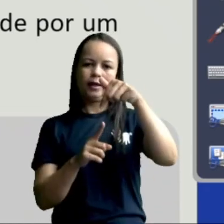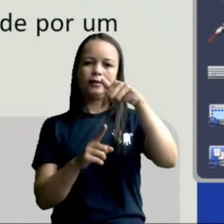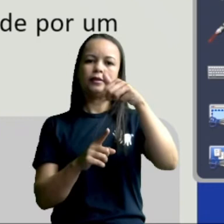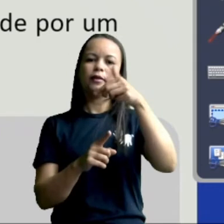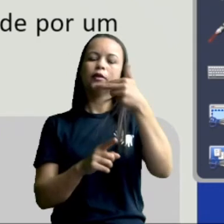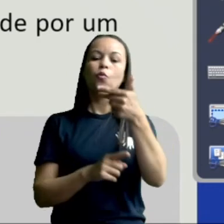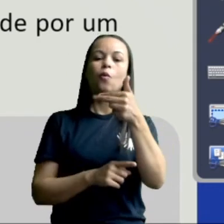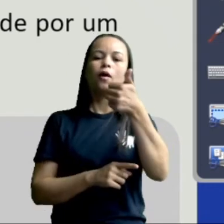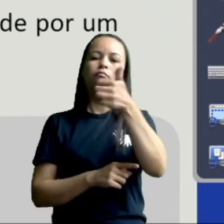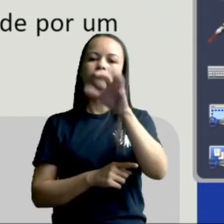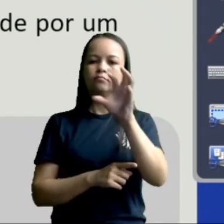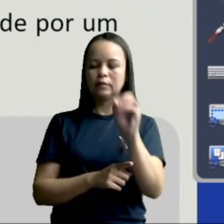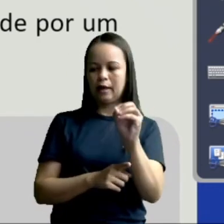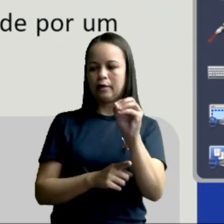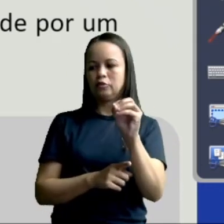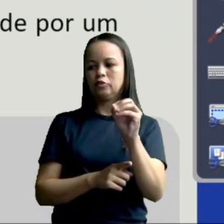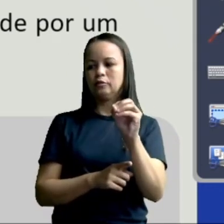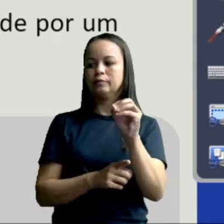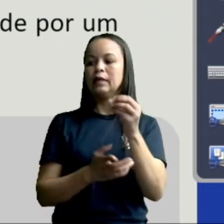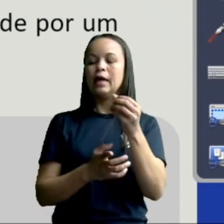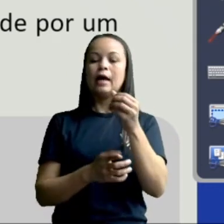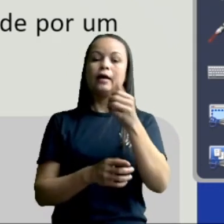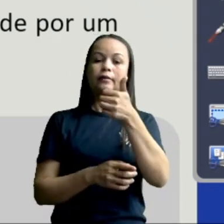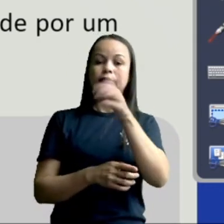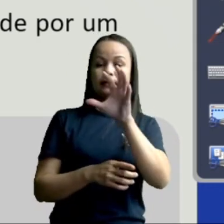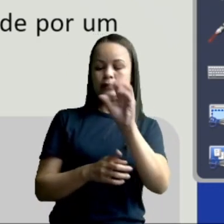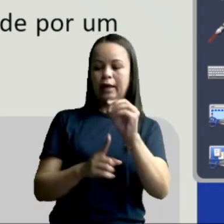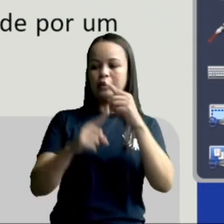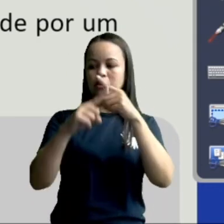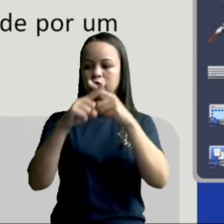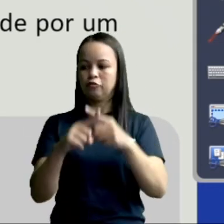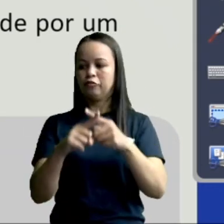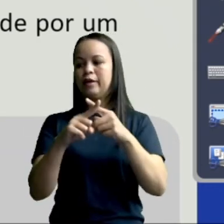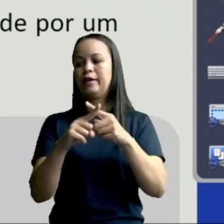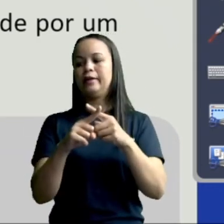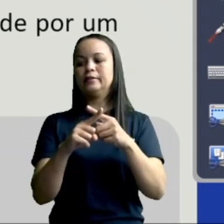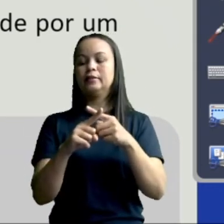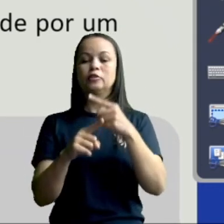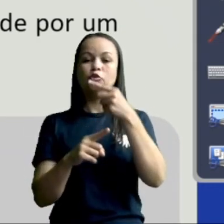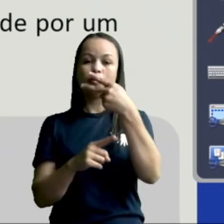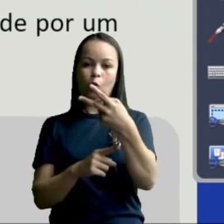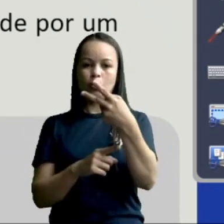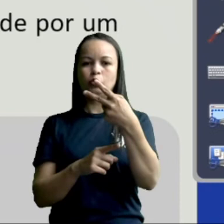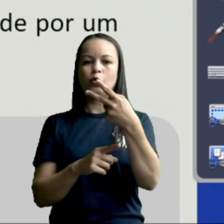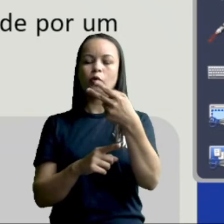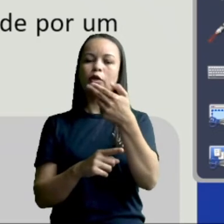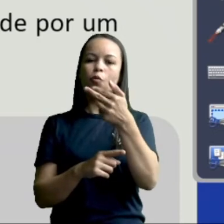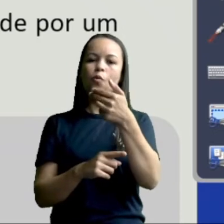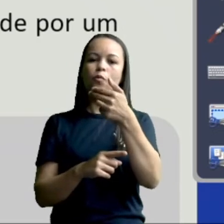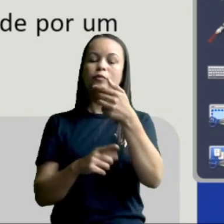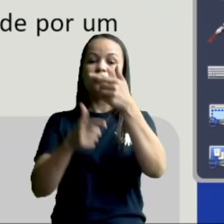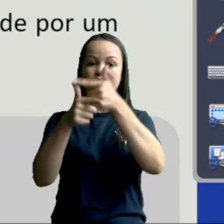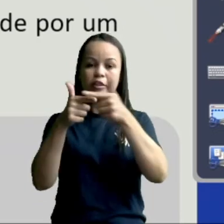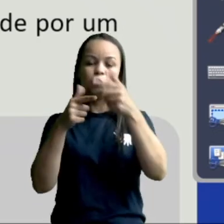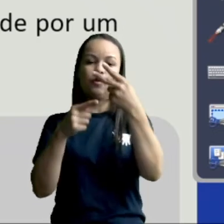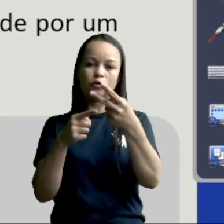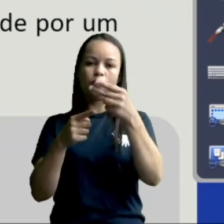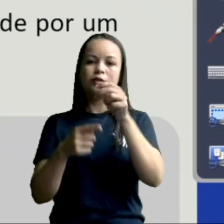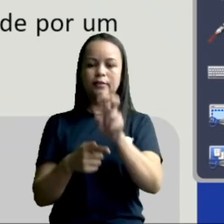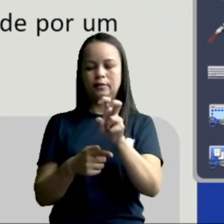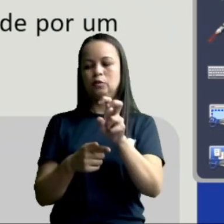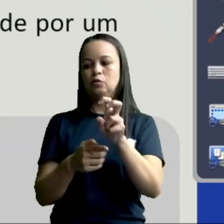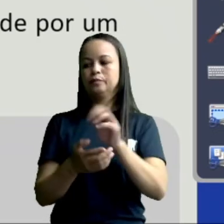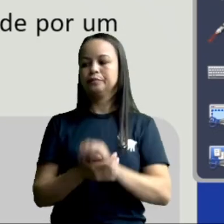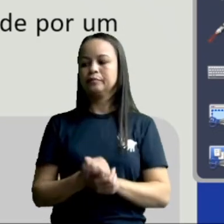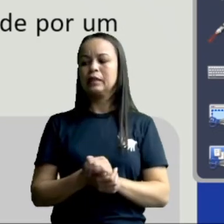10 dividido por 2, a gente não chega em 5? Então, do lado de cá, ó, multiplicamos por 1/2, mas dá 5. E do lado de cá,